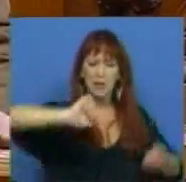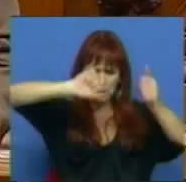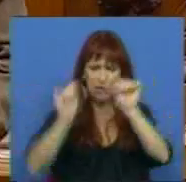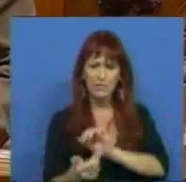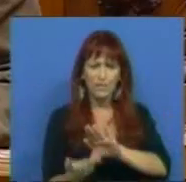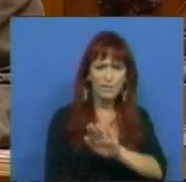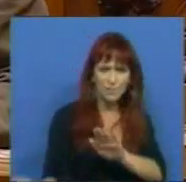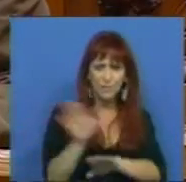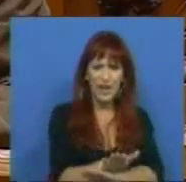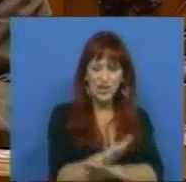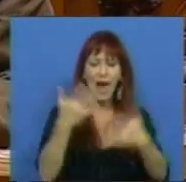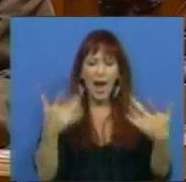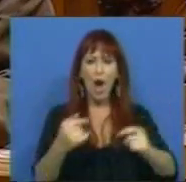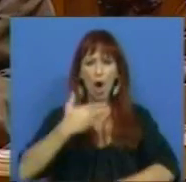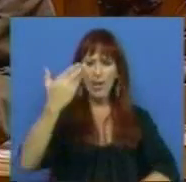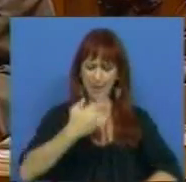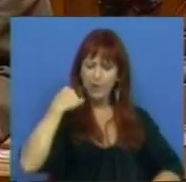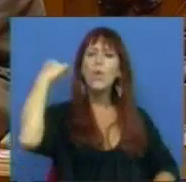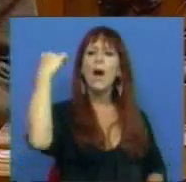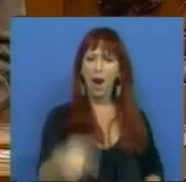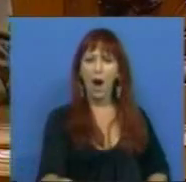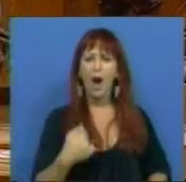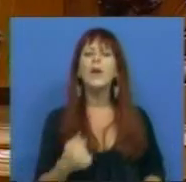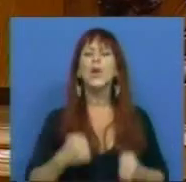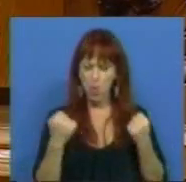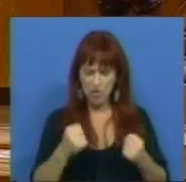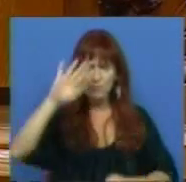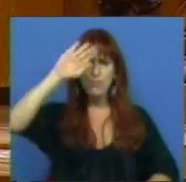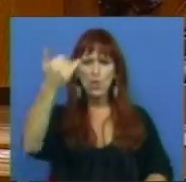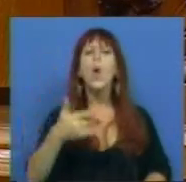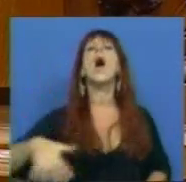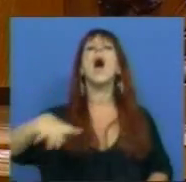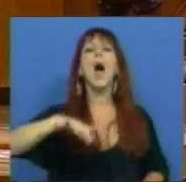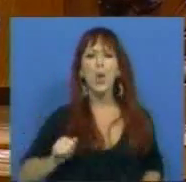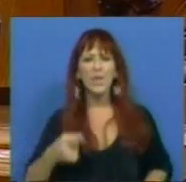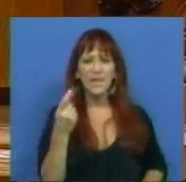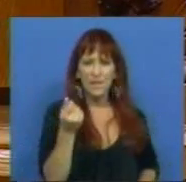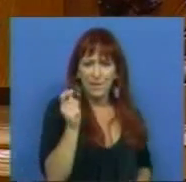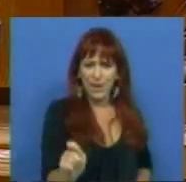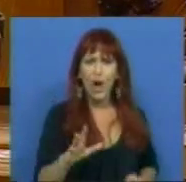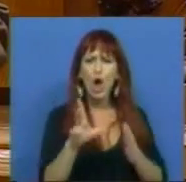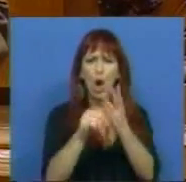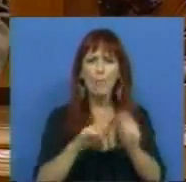viragem. Agora temos o direito e conseguiremos saber onde está o dinheiro que foi roubado ao país.